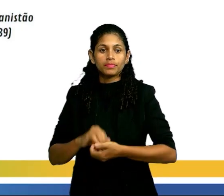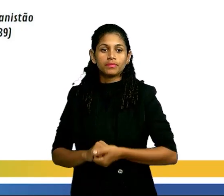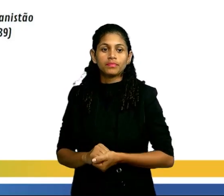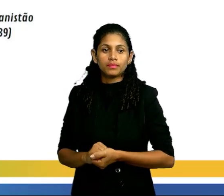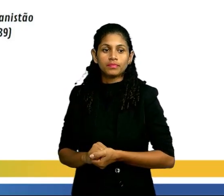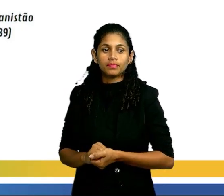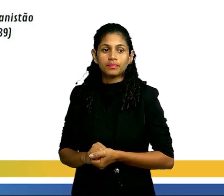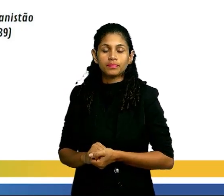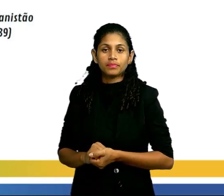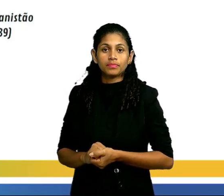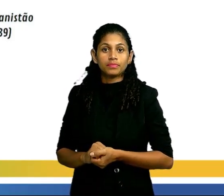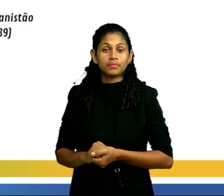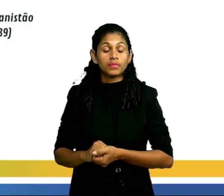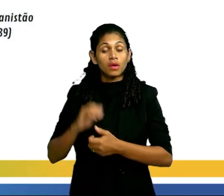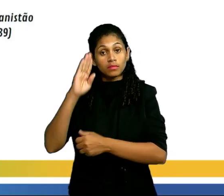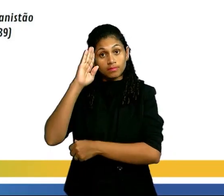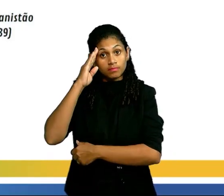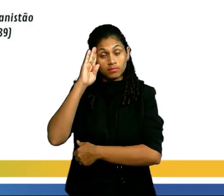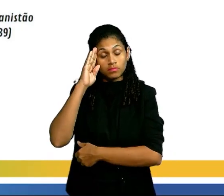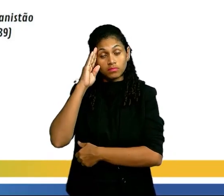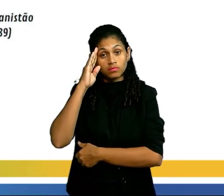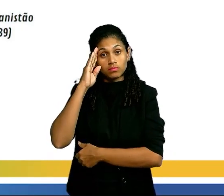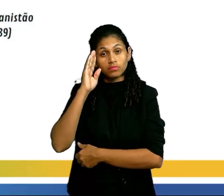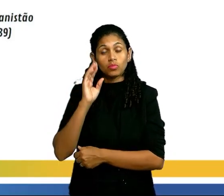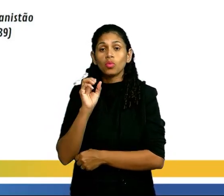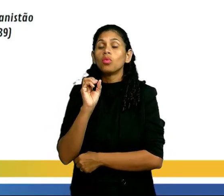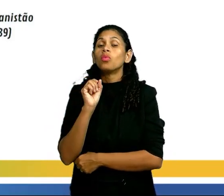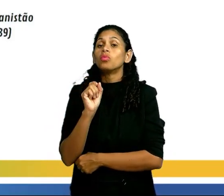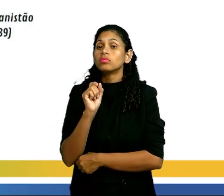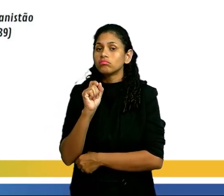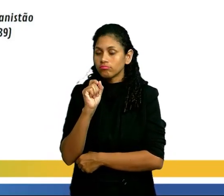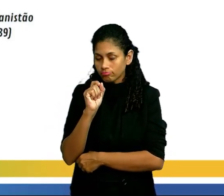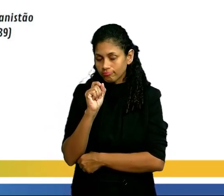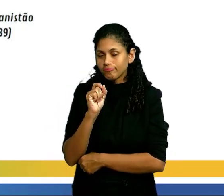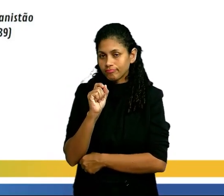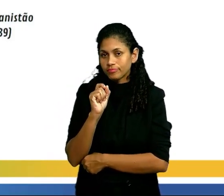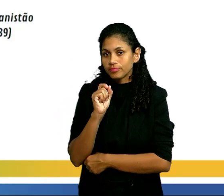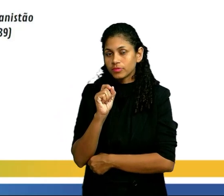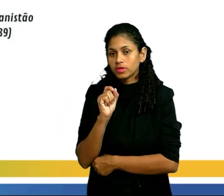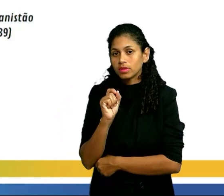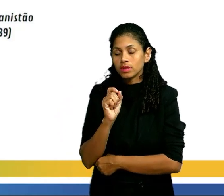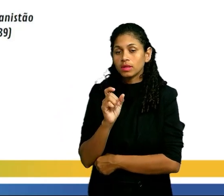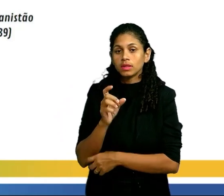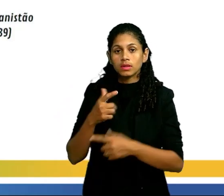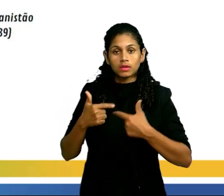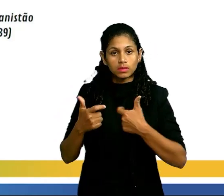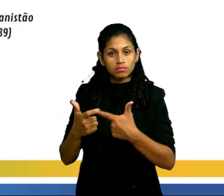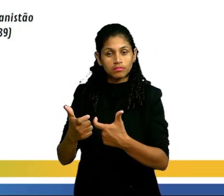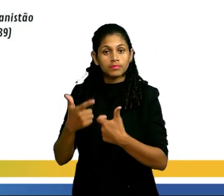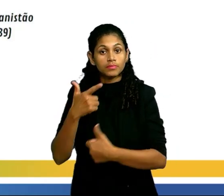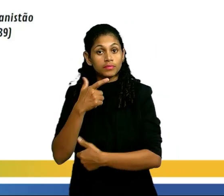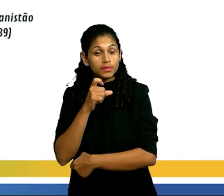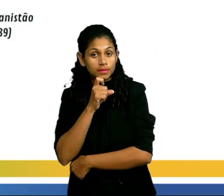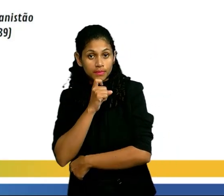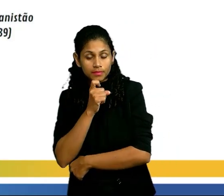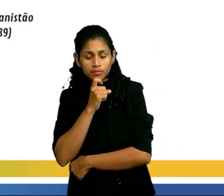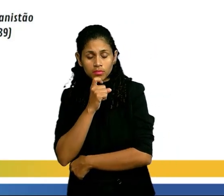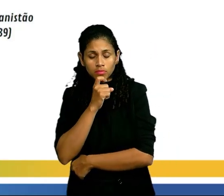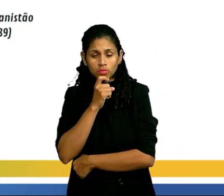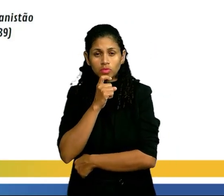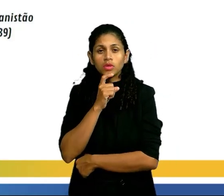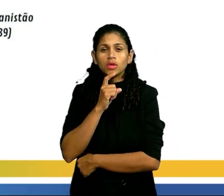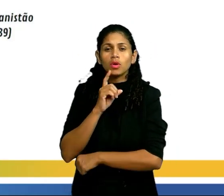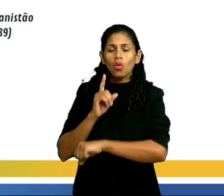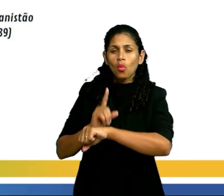Na aula passada, nós entendemos o que foi a Guerra Fria, né? O período que ela durou. Então, a Guerra Fria ela